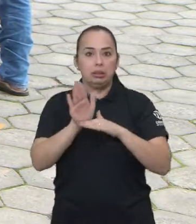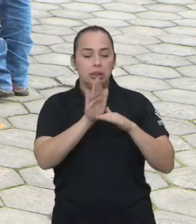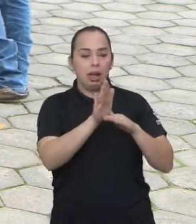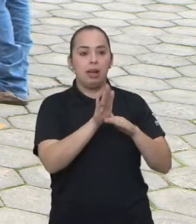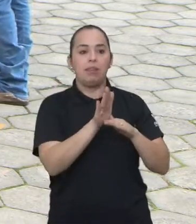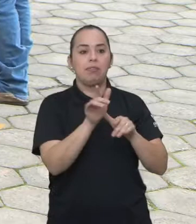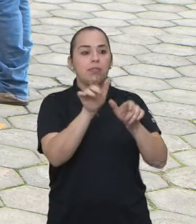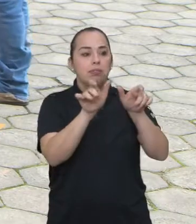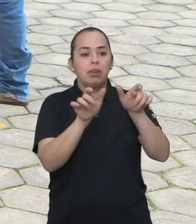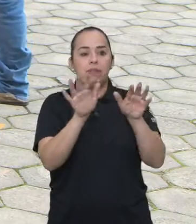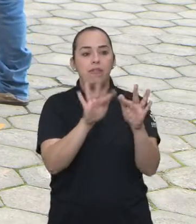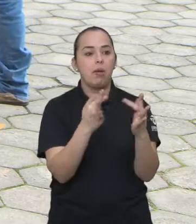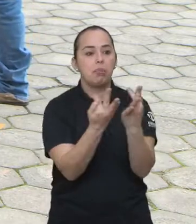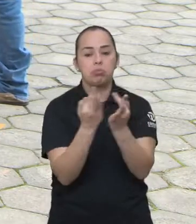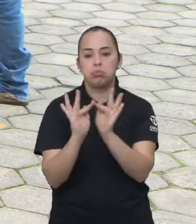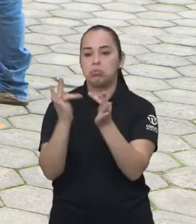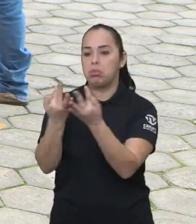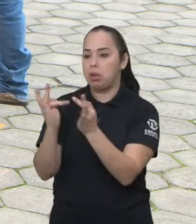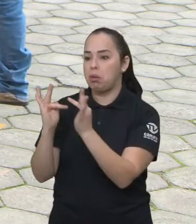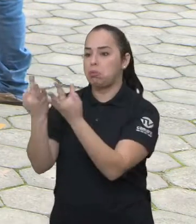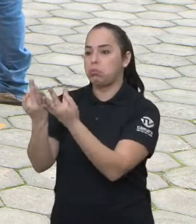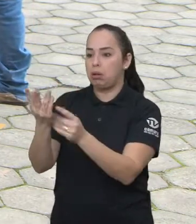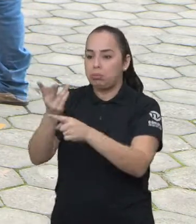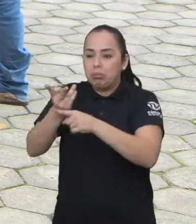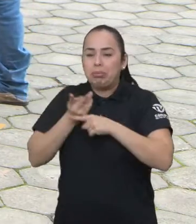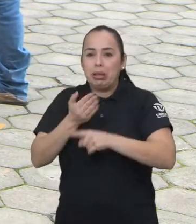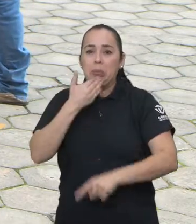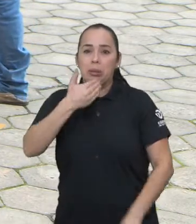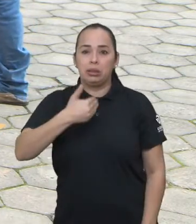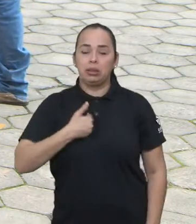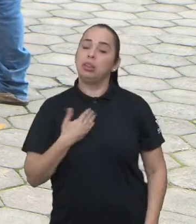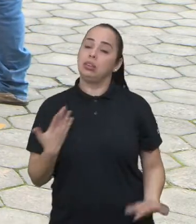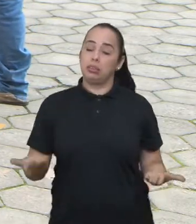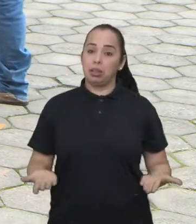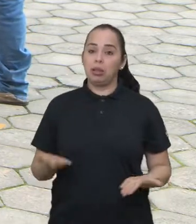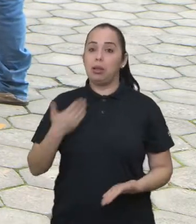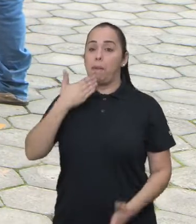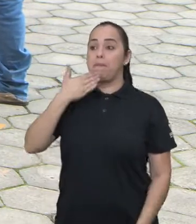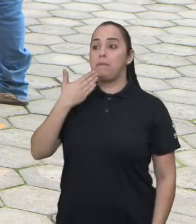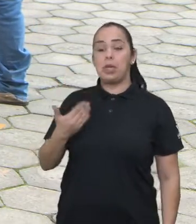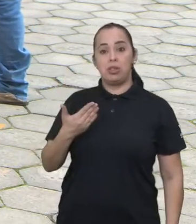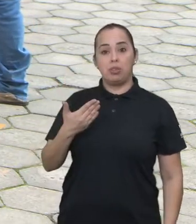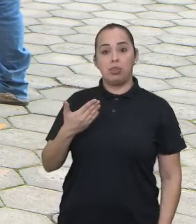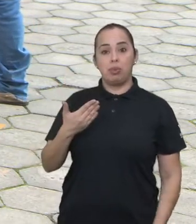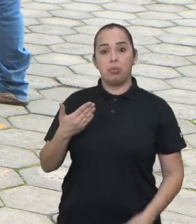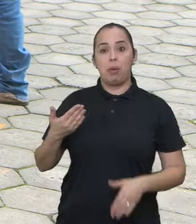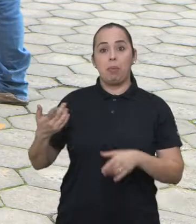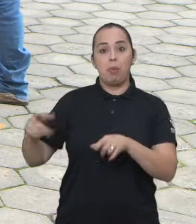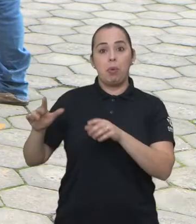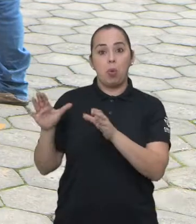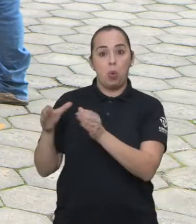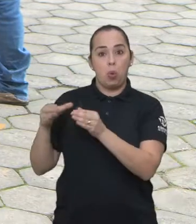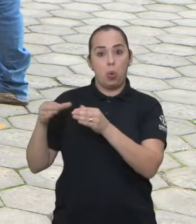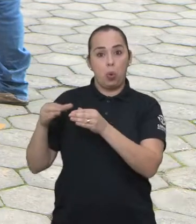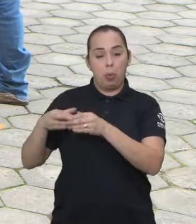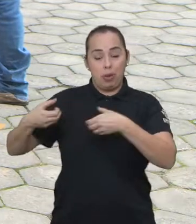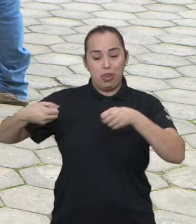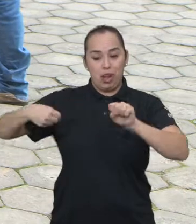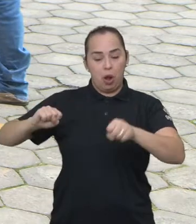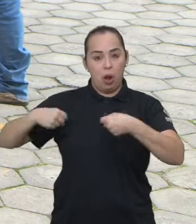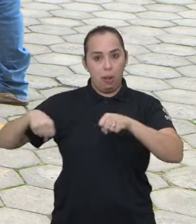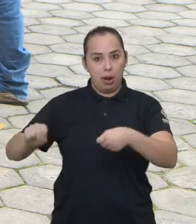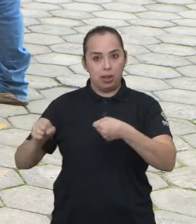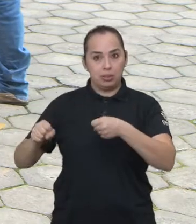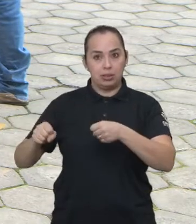muitas famílias pobres vieram até nós Oi e aí a gente pediu ajuda para o Moto Clube nós